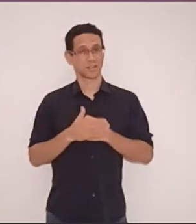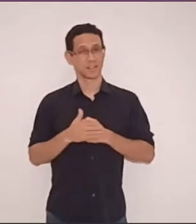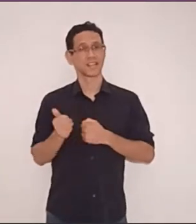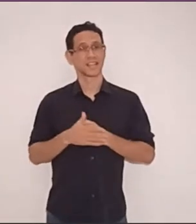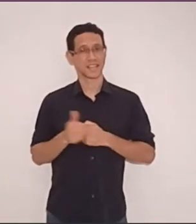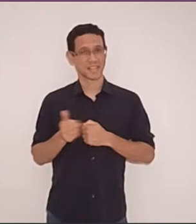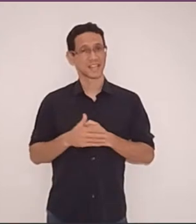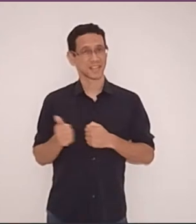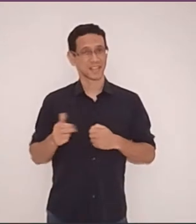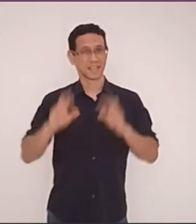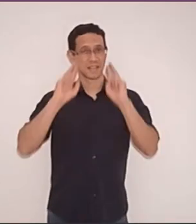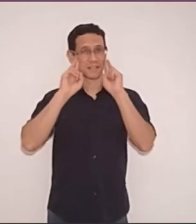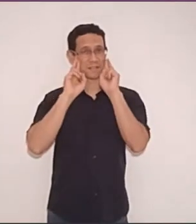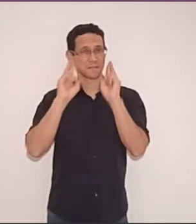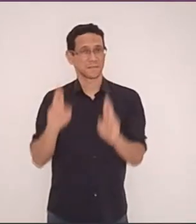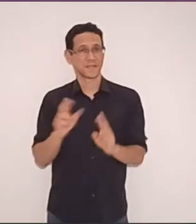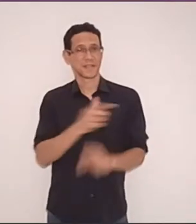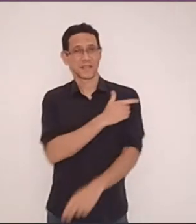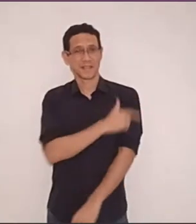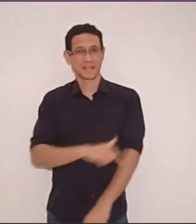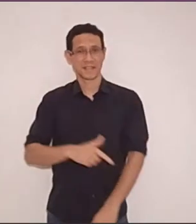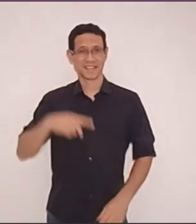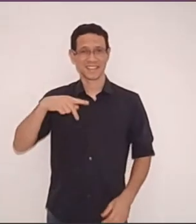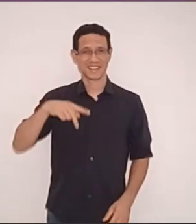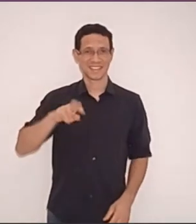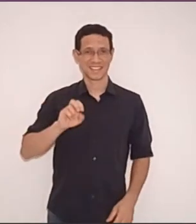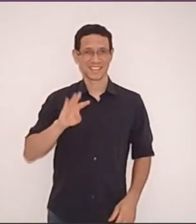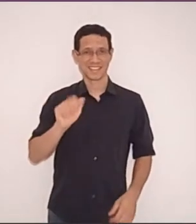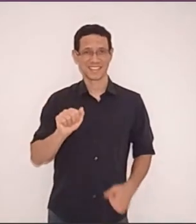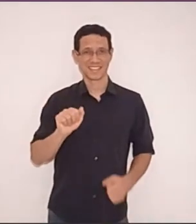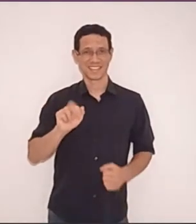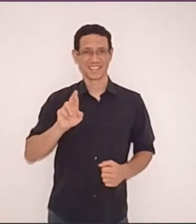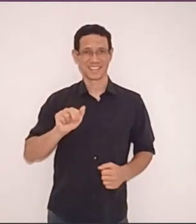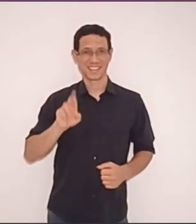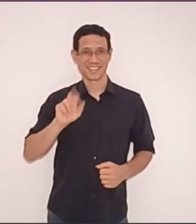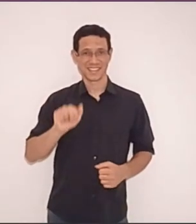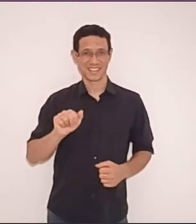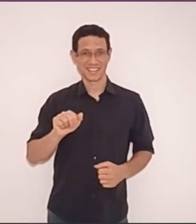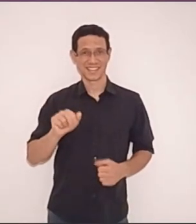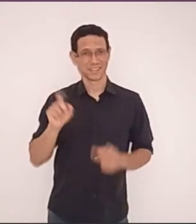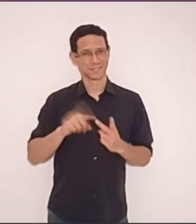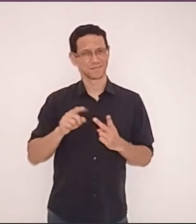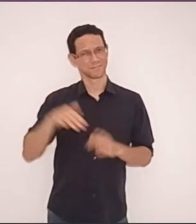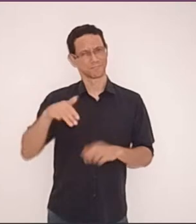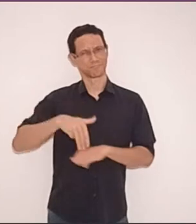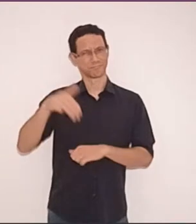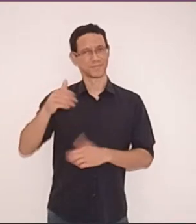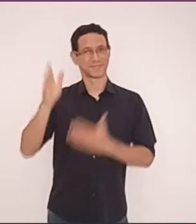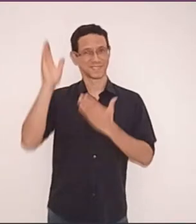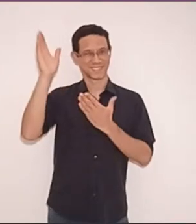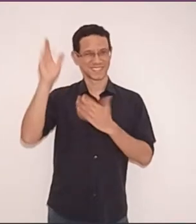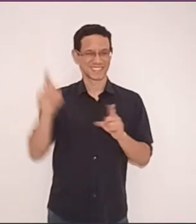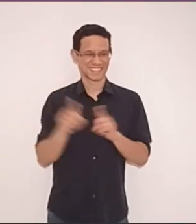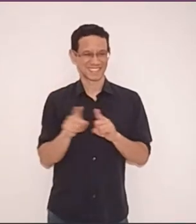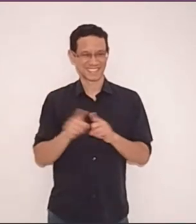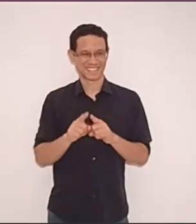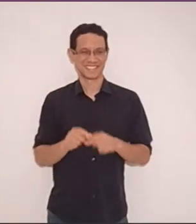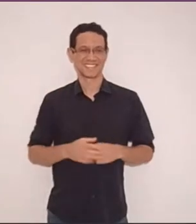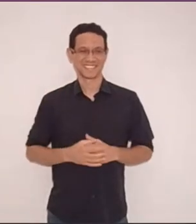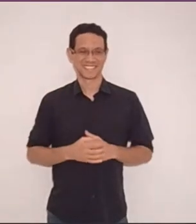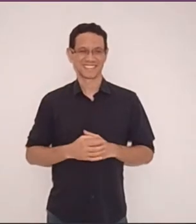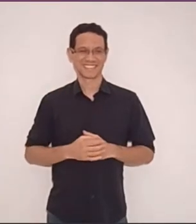com todo respeito aplica Rara e a esse Grande Mestre também quebra nós